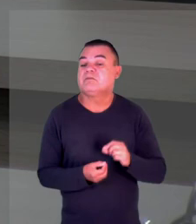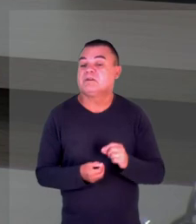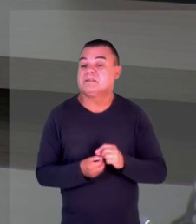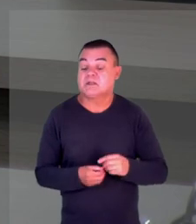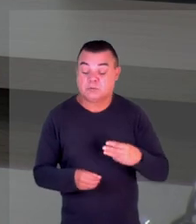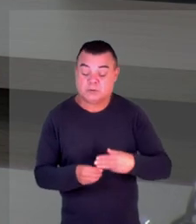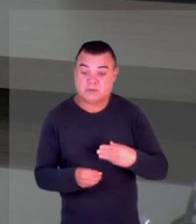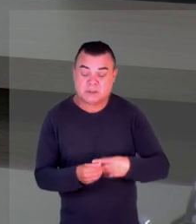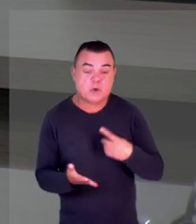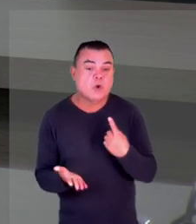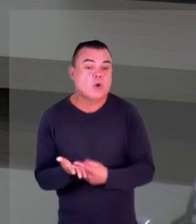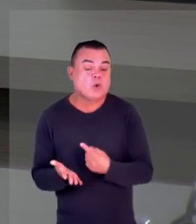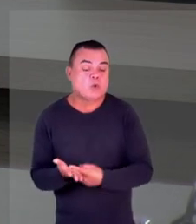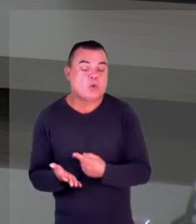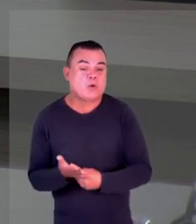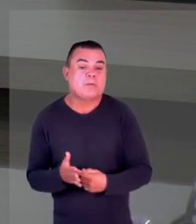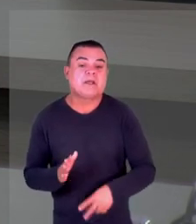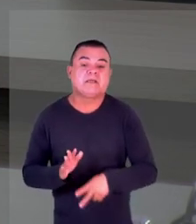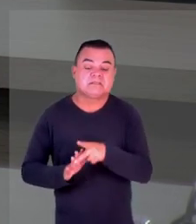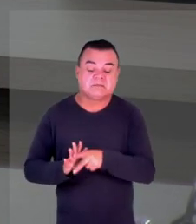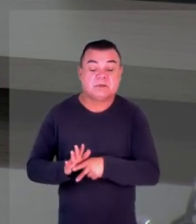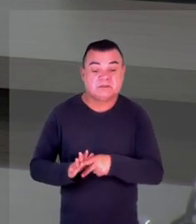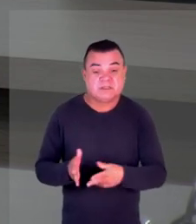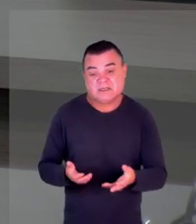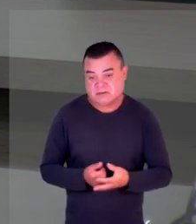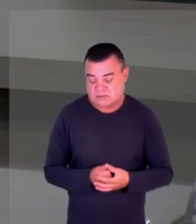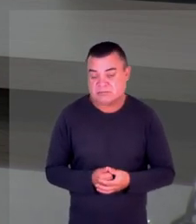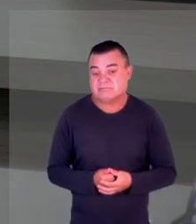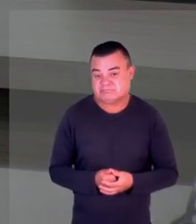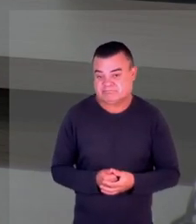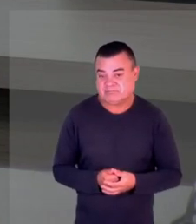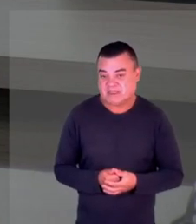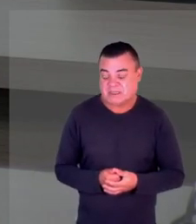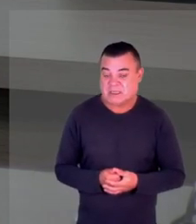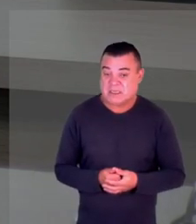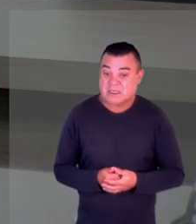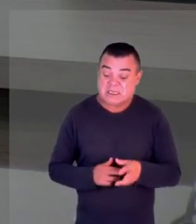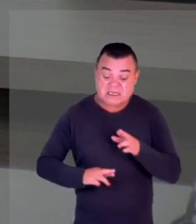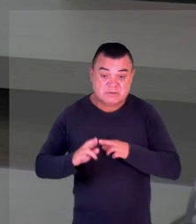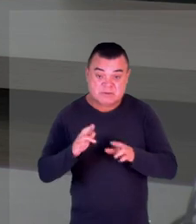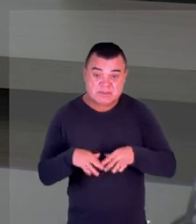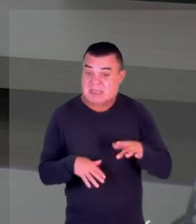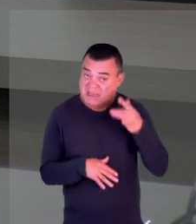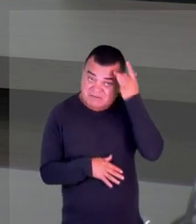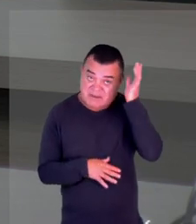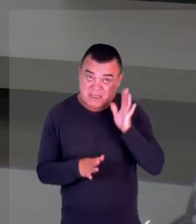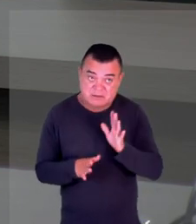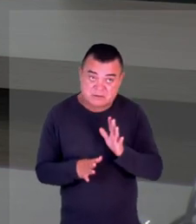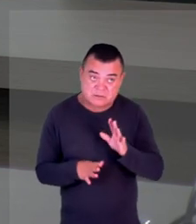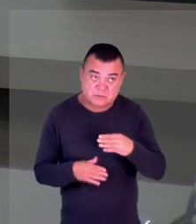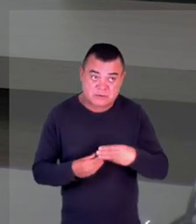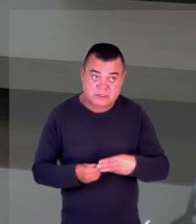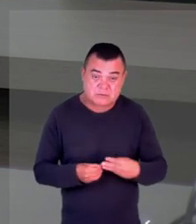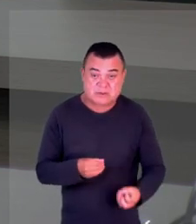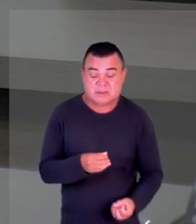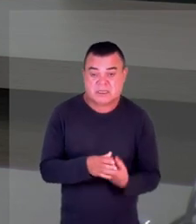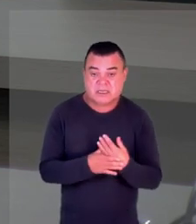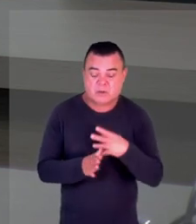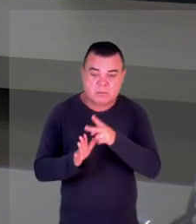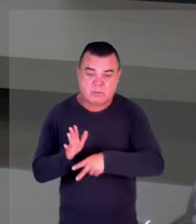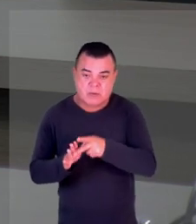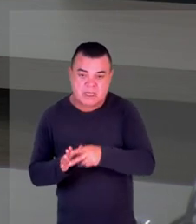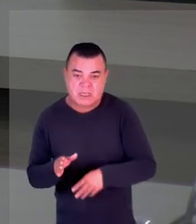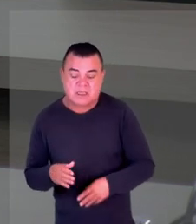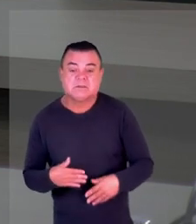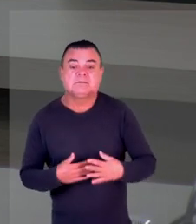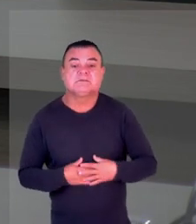né esses planos porque a gente assim até relativamente fácil né fazer com que o município por exemplo crie um plano Municipal de de